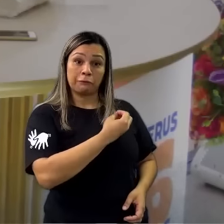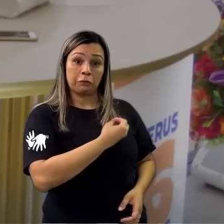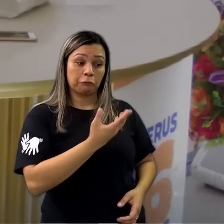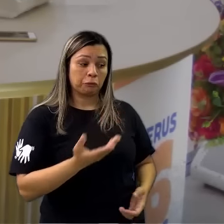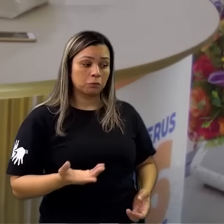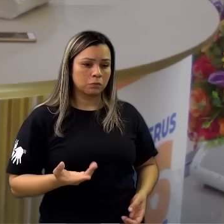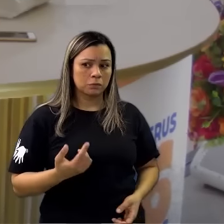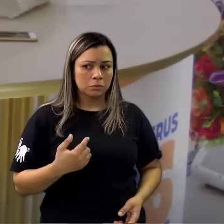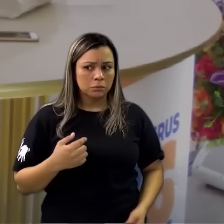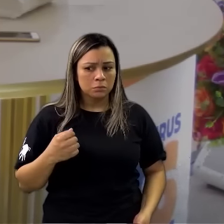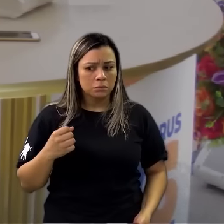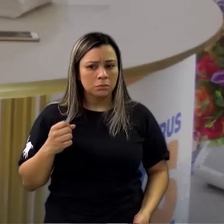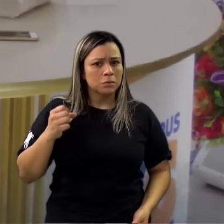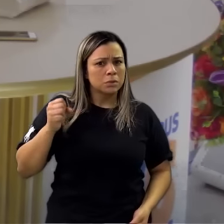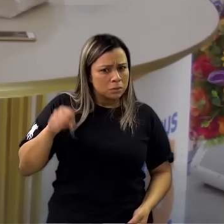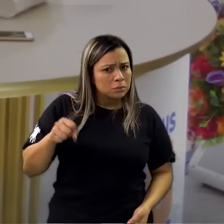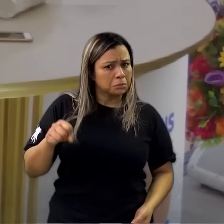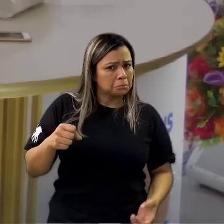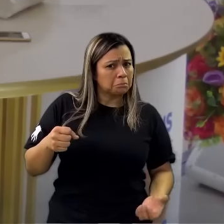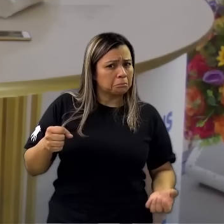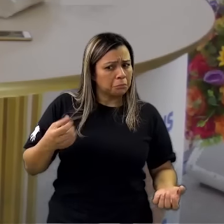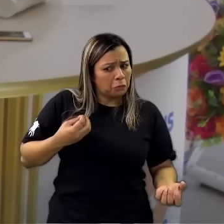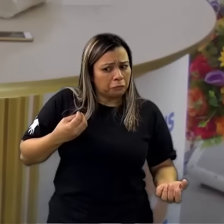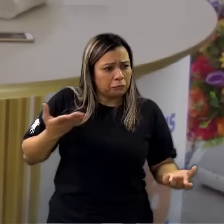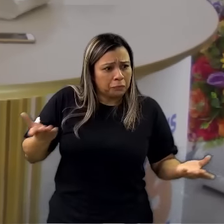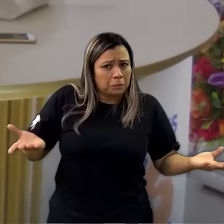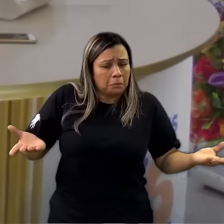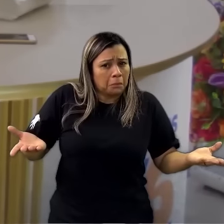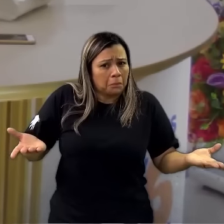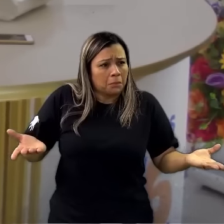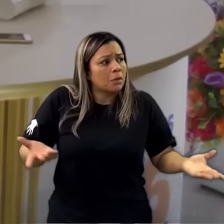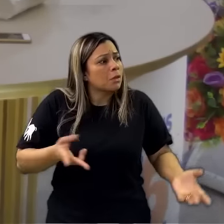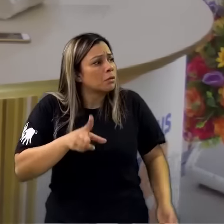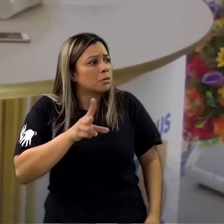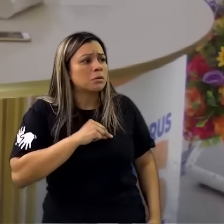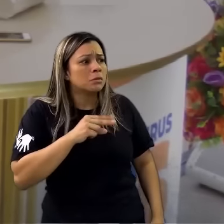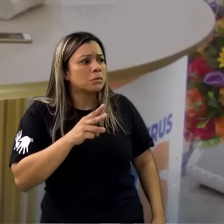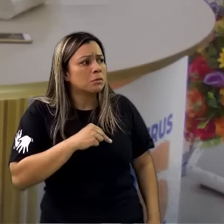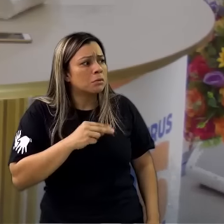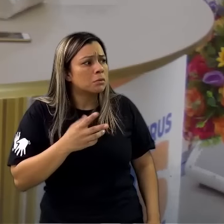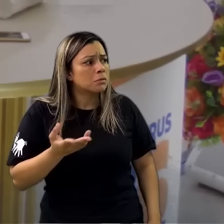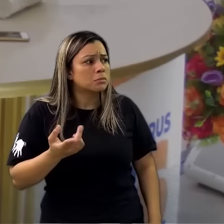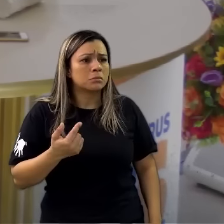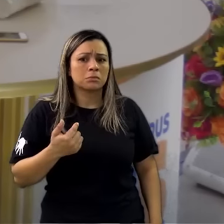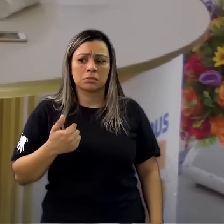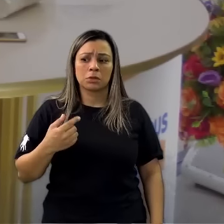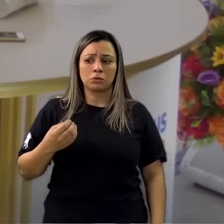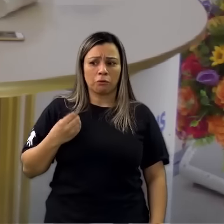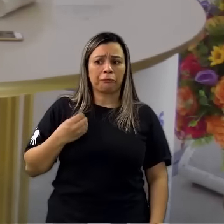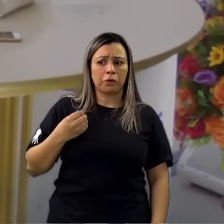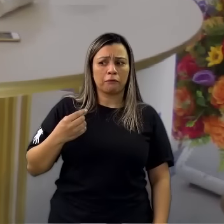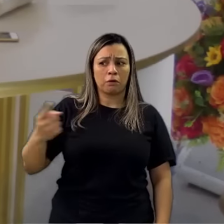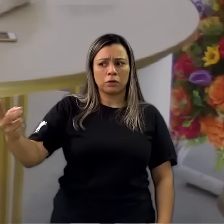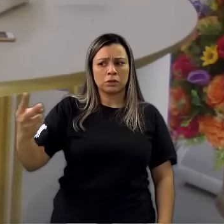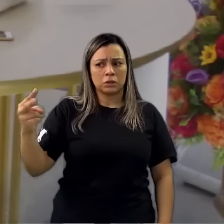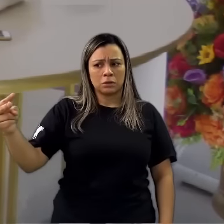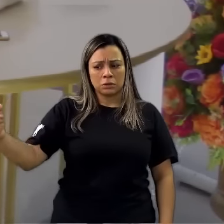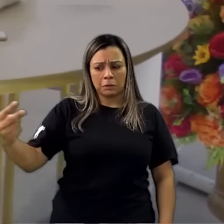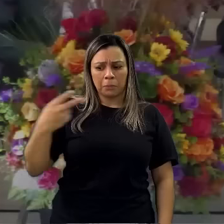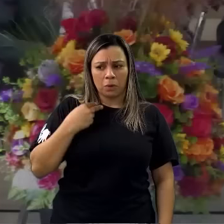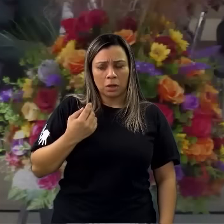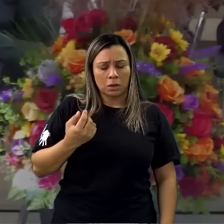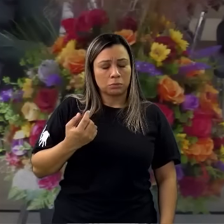Esse Cara Sou Eu ele falou Rapaz falei eu tô ouvindo apertando Tô vendo que o senhor tá olhando assustado pensei que